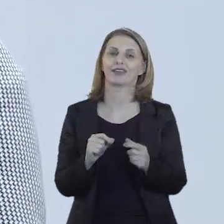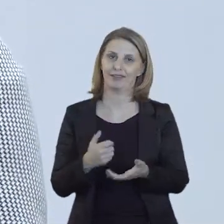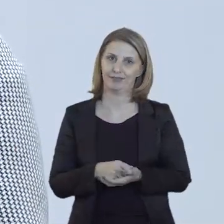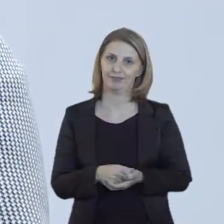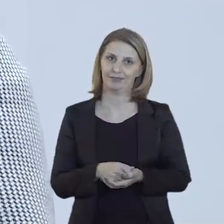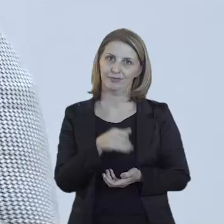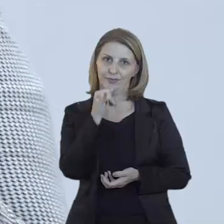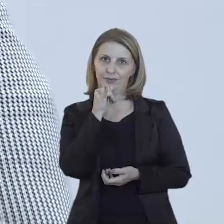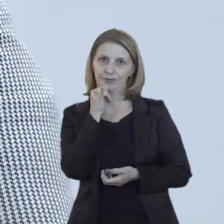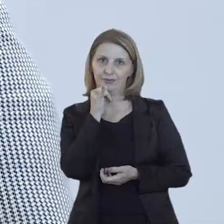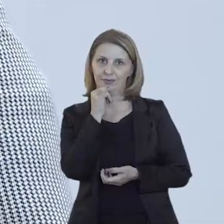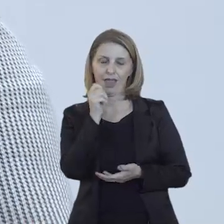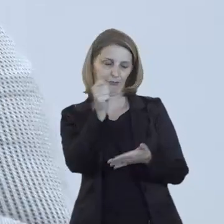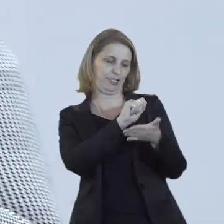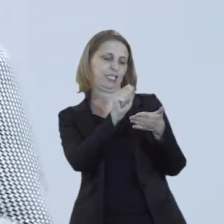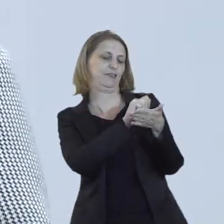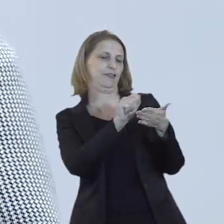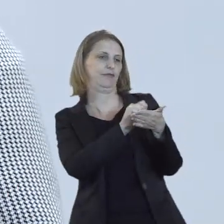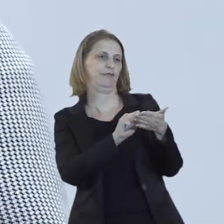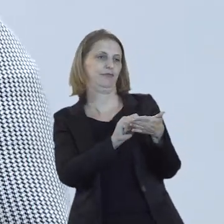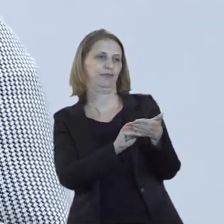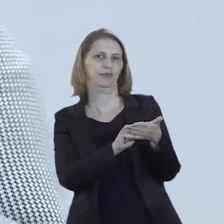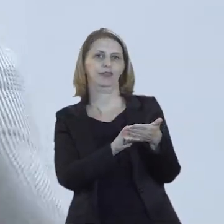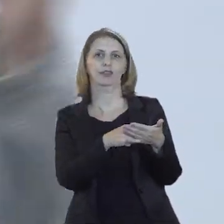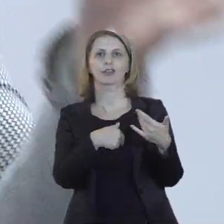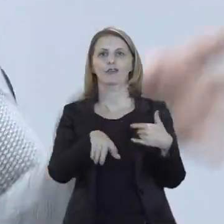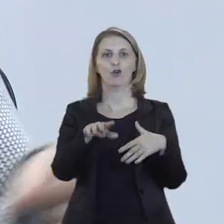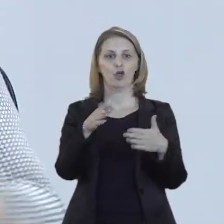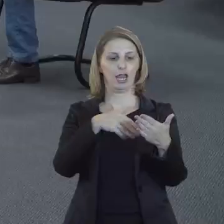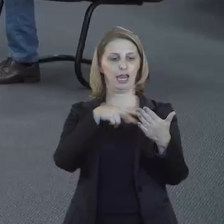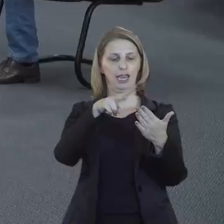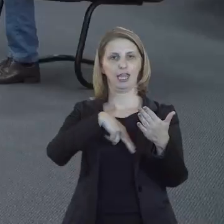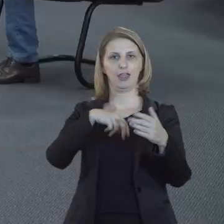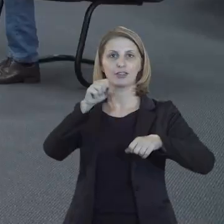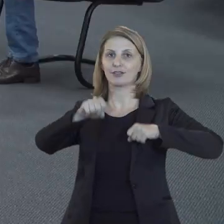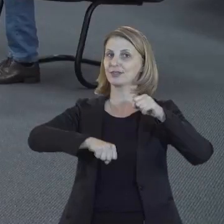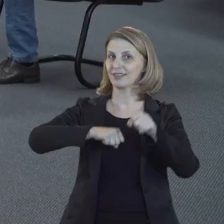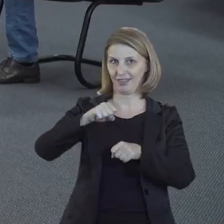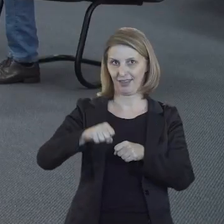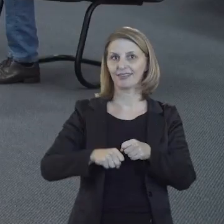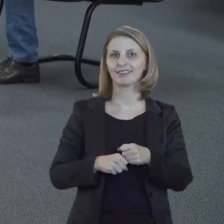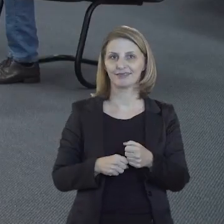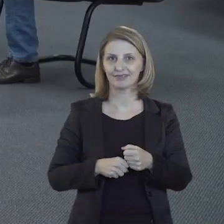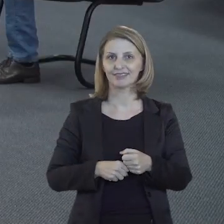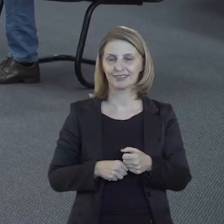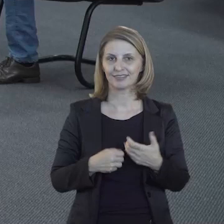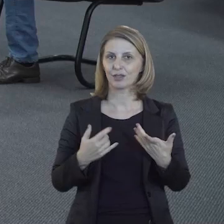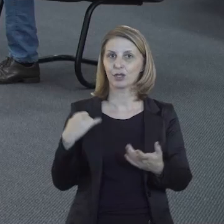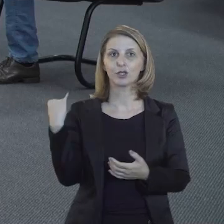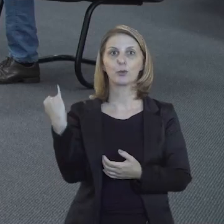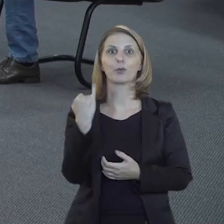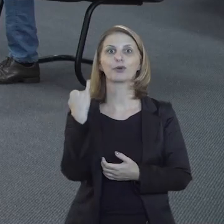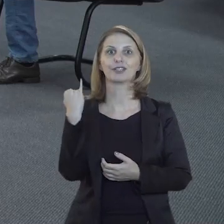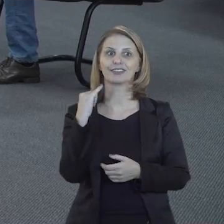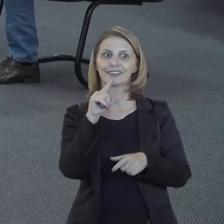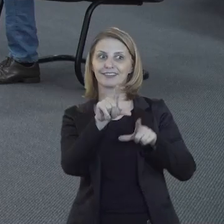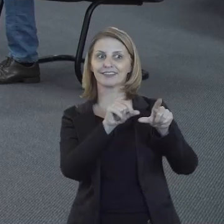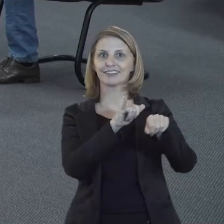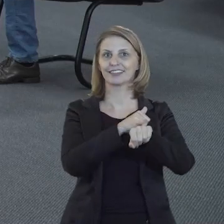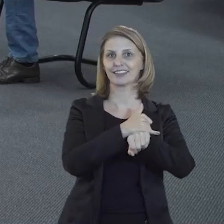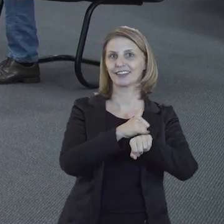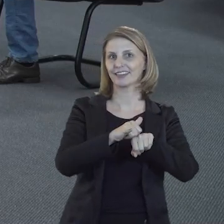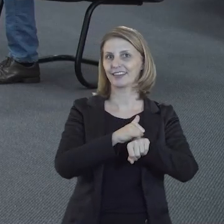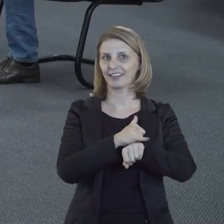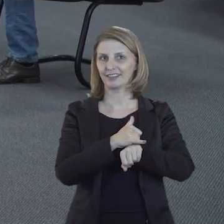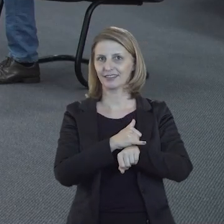emoção? E aí, o que eu faço? Eu vou, sei lá, escrever no meu diário, vou ler um livro, vou andar de bicicleta, né?